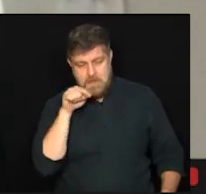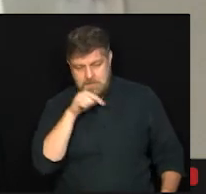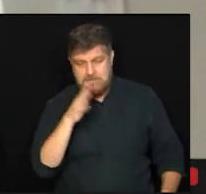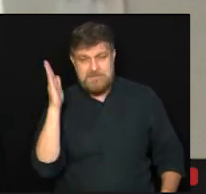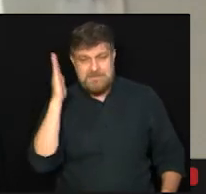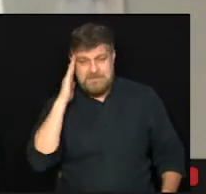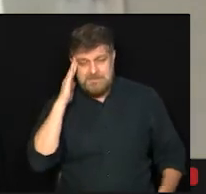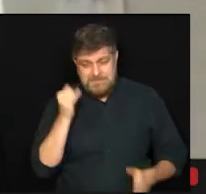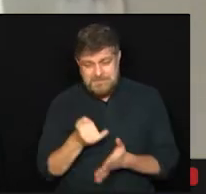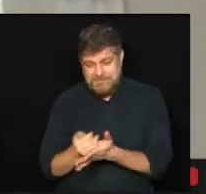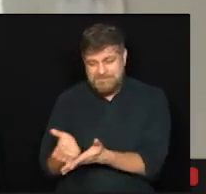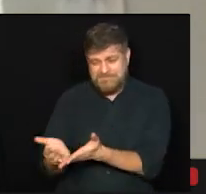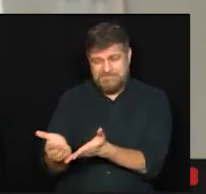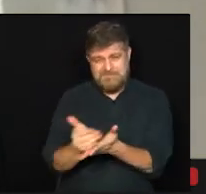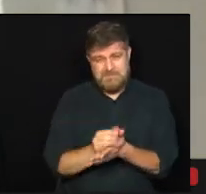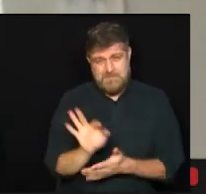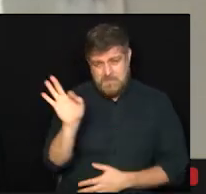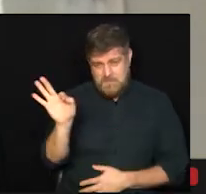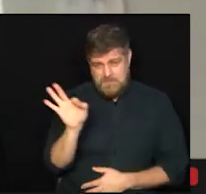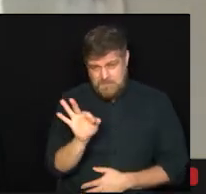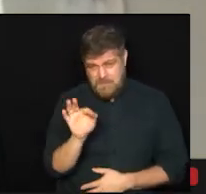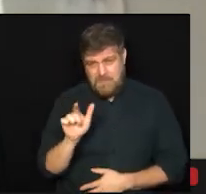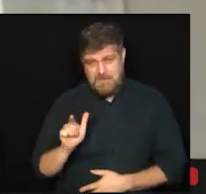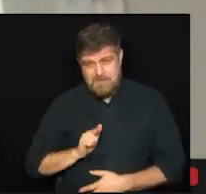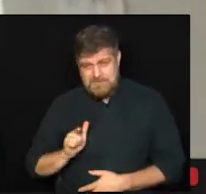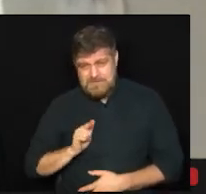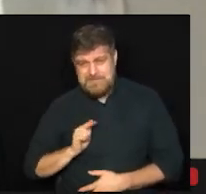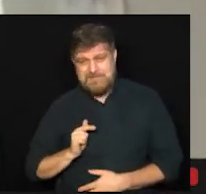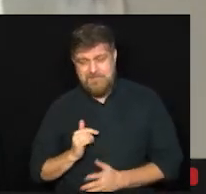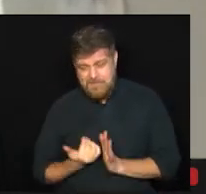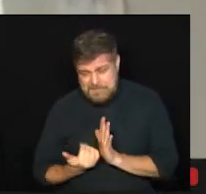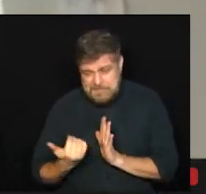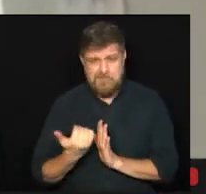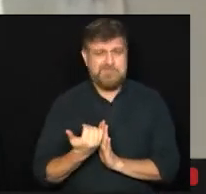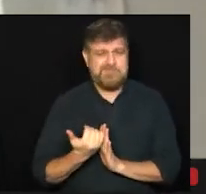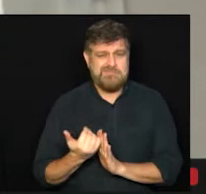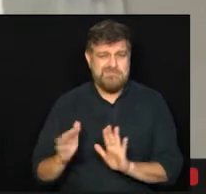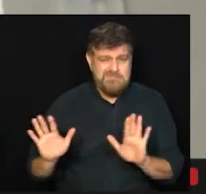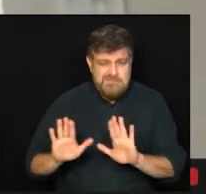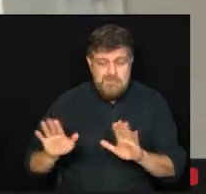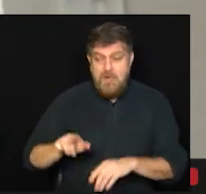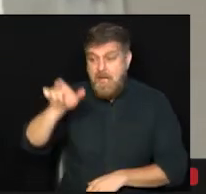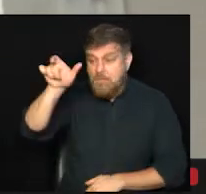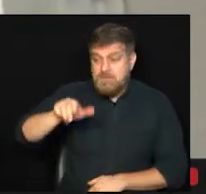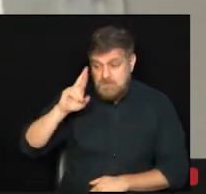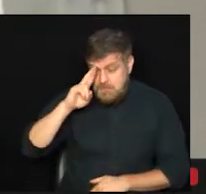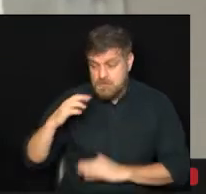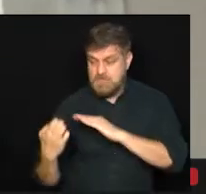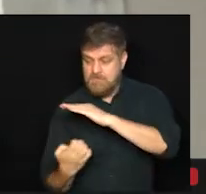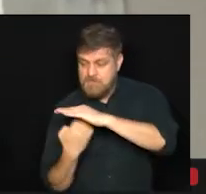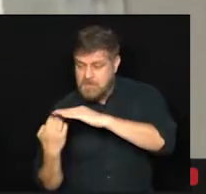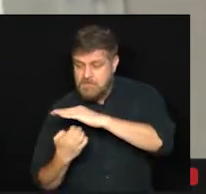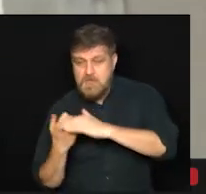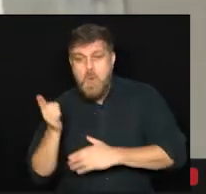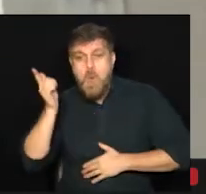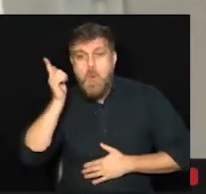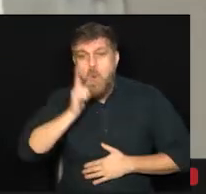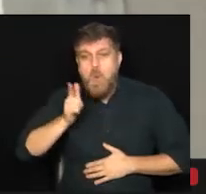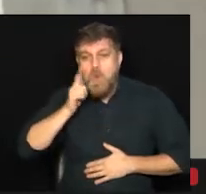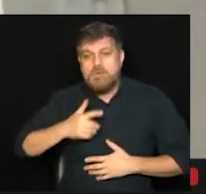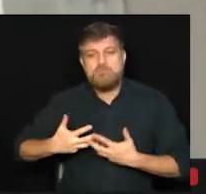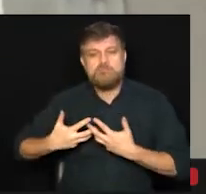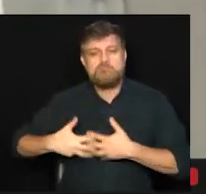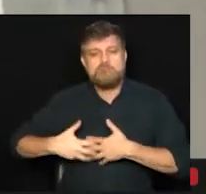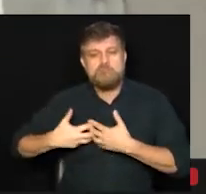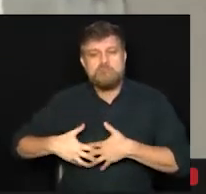alíquotas possam realmente sofrer um reajuste, dando condições para que o empresário e o empreendedor da nossa cidade possa cada